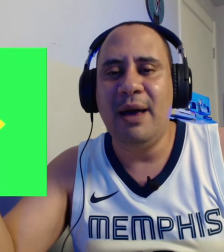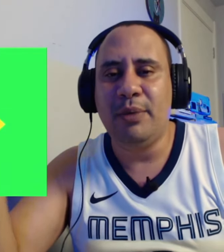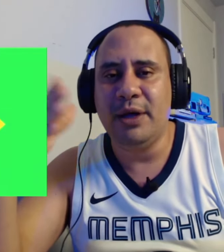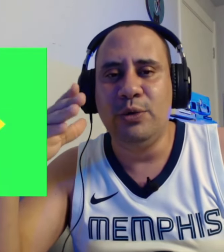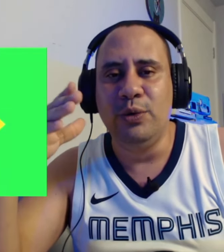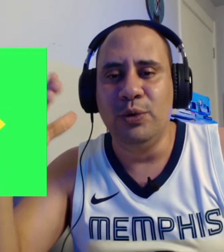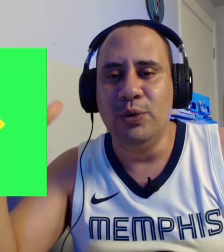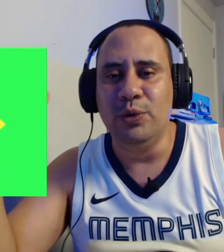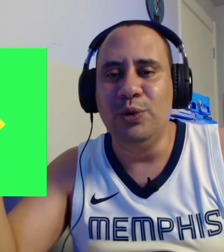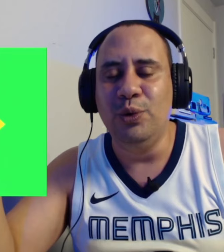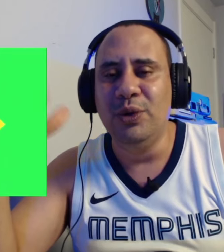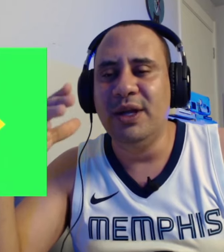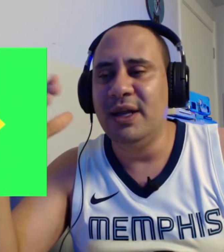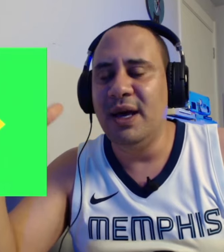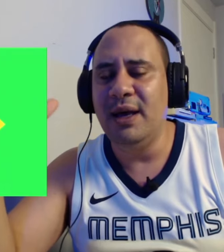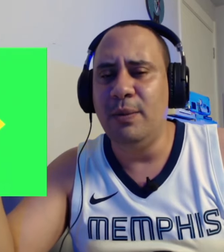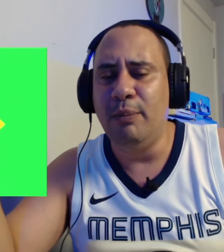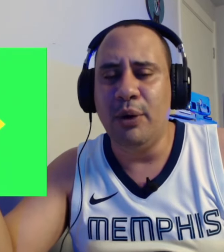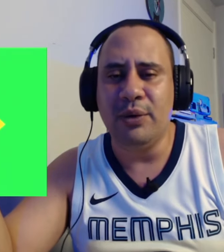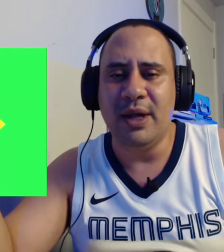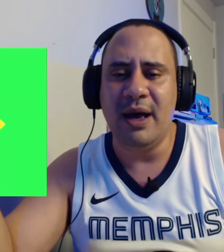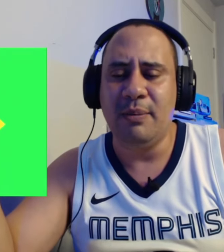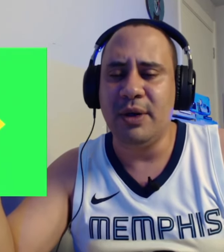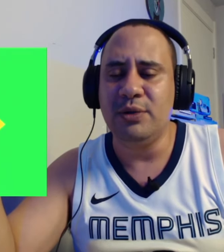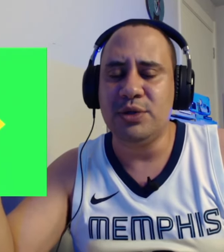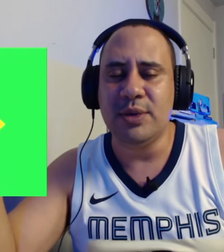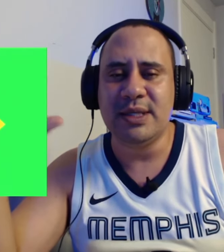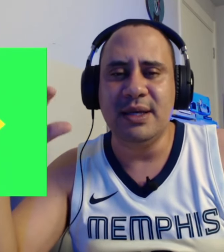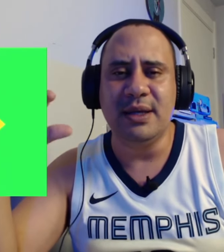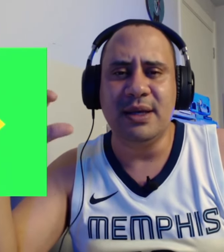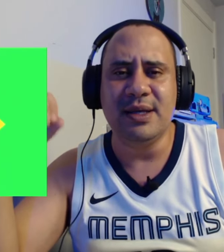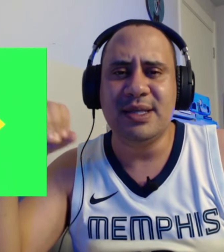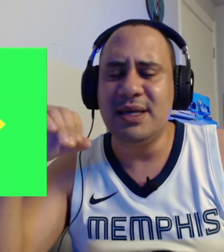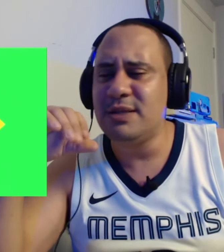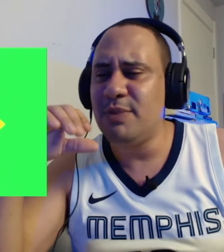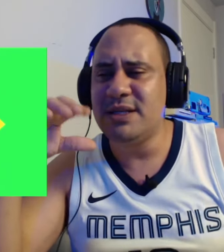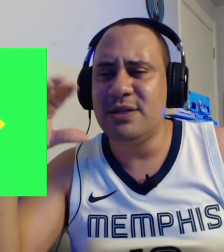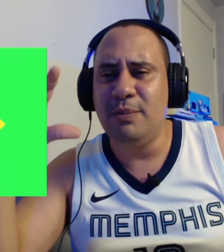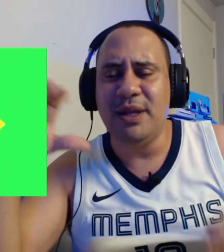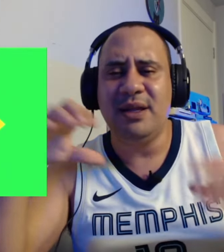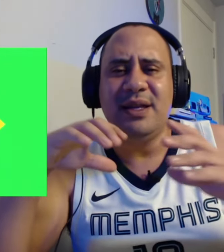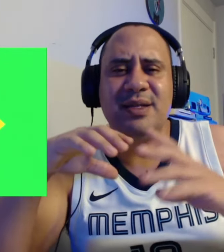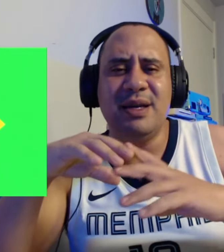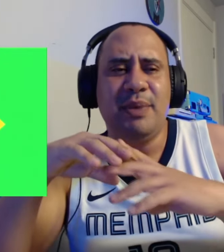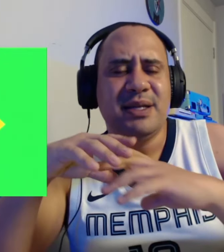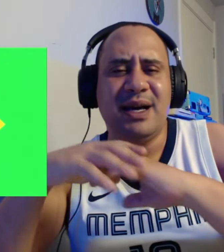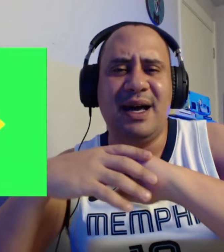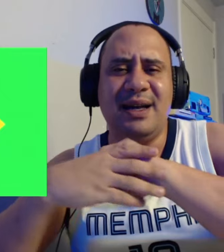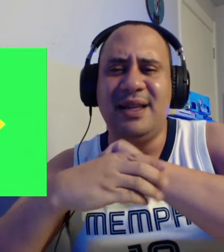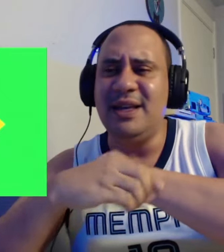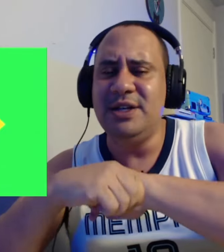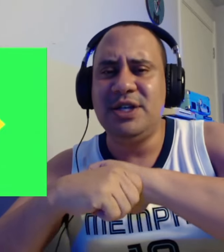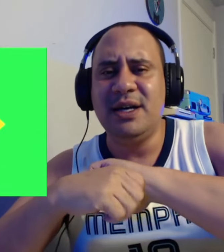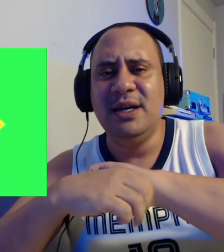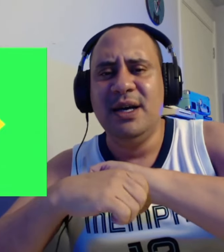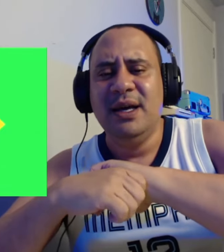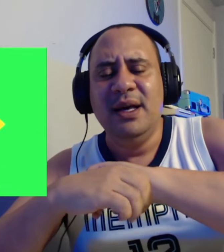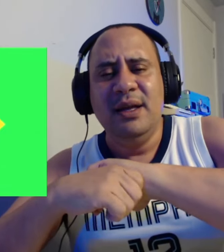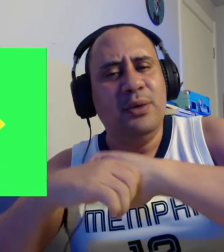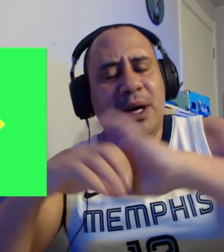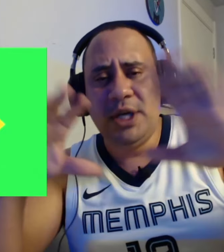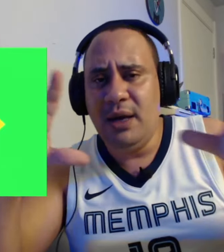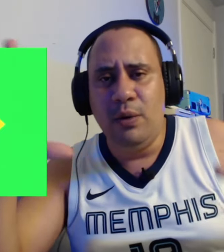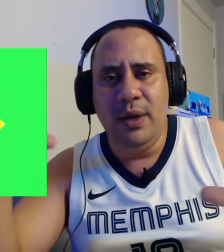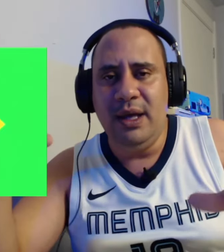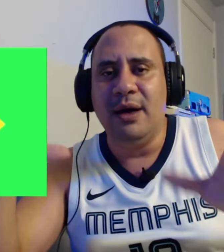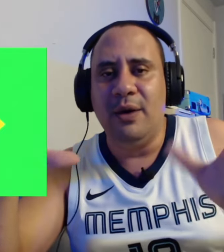Tirando a época do Duda, né, e um pouco da época do João Santana, assim, as peças do PT têm sempre essa característica.